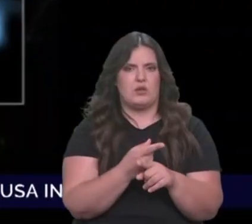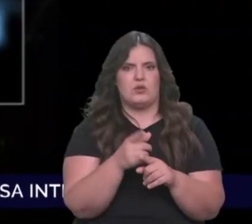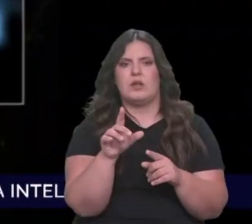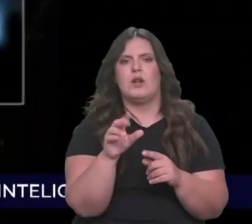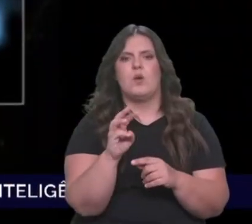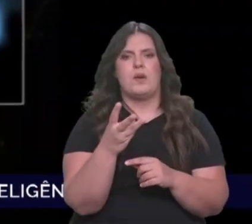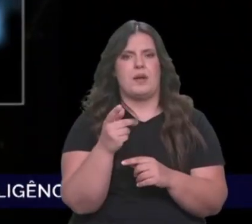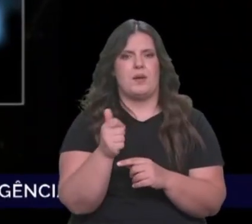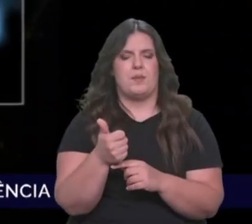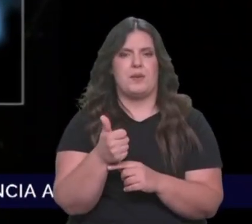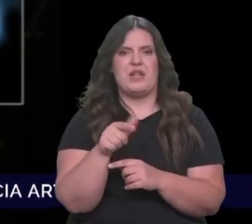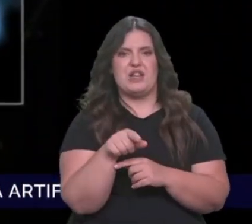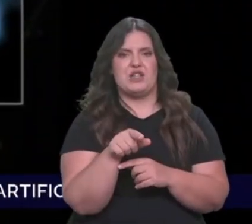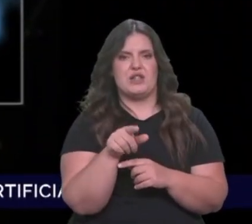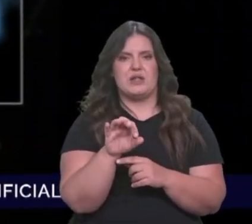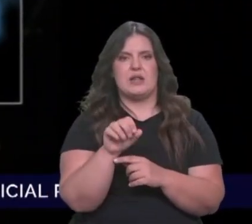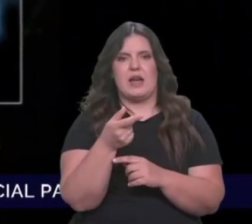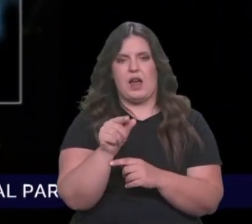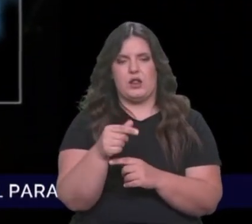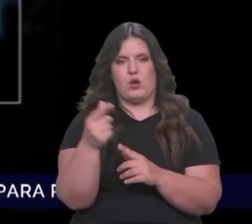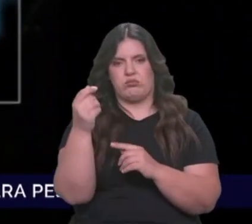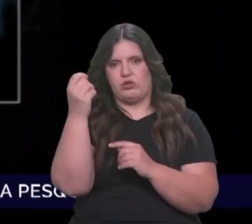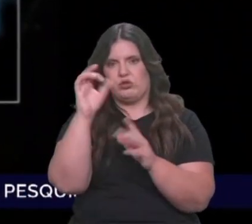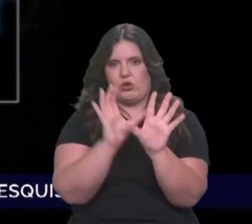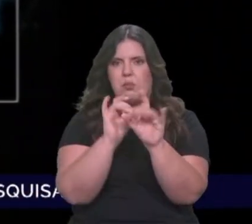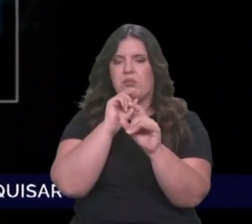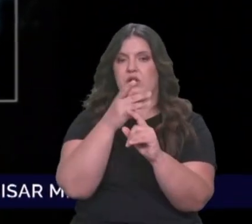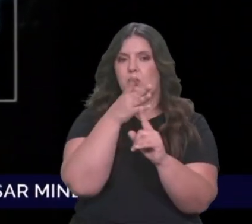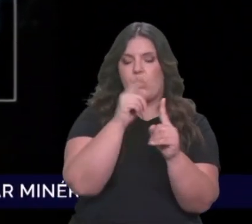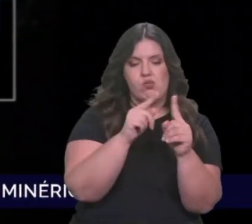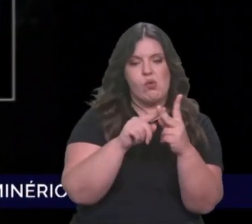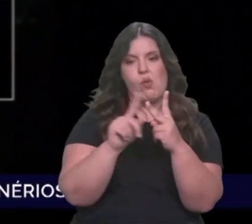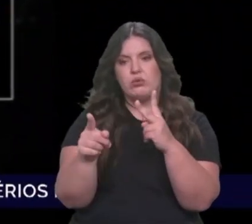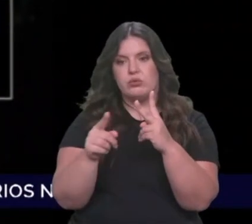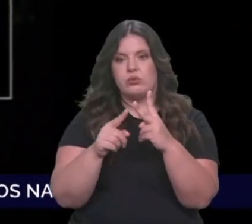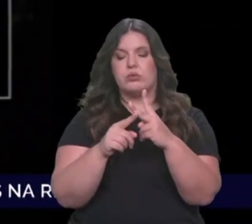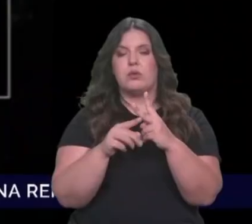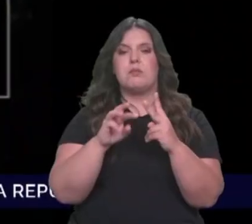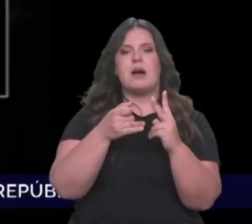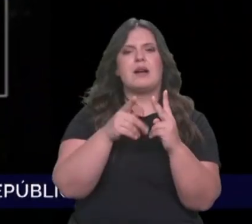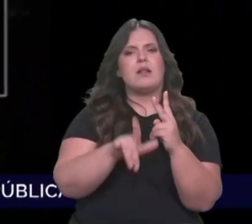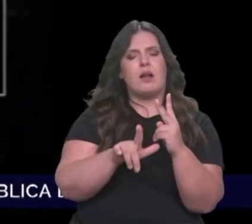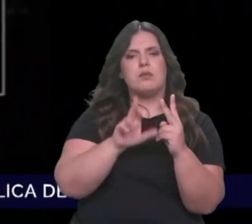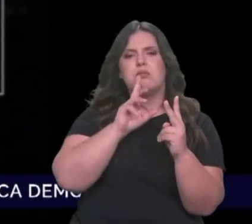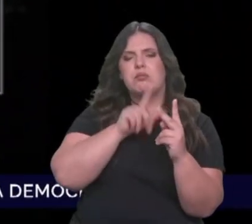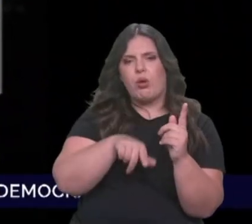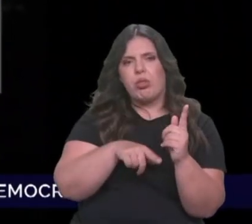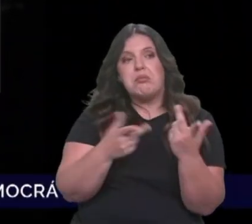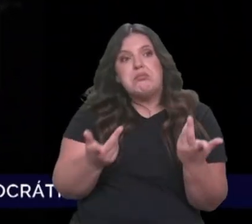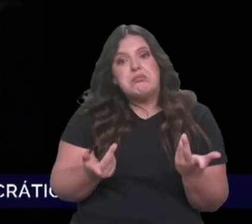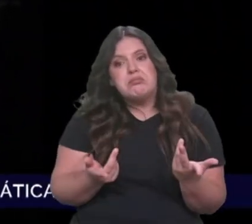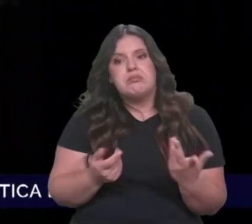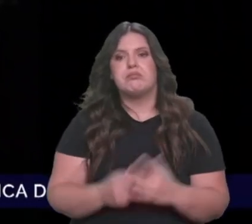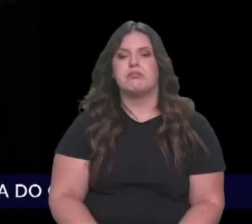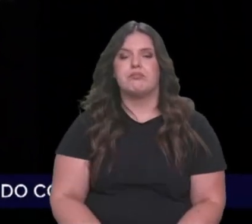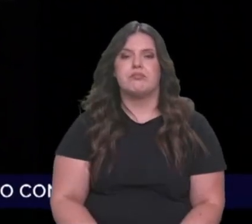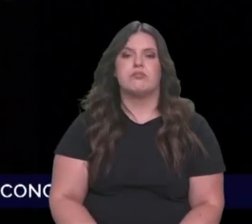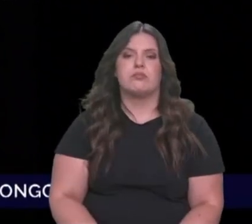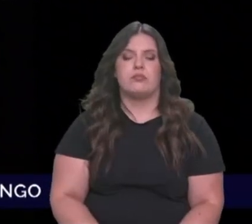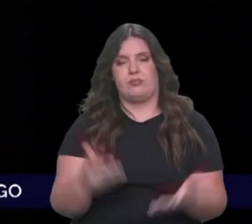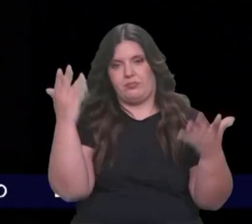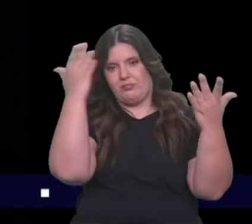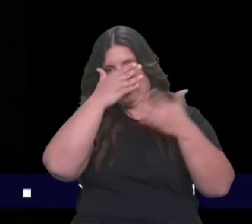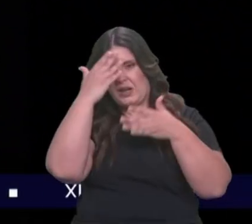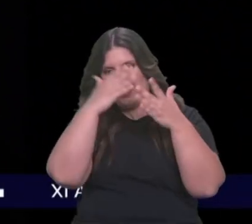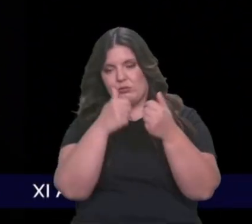Webb, quer deste radiotelescópio, dizem que pode ser ou um ou outro. Magnetar será? Bom, lá está, baralhamos para